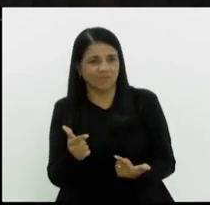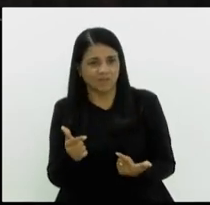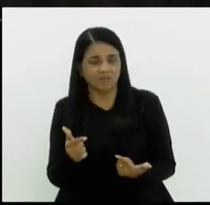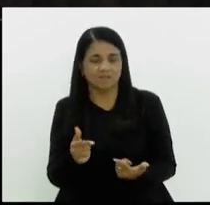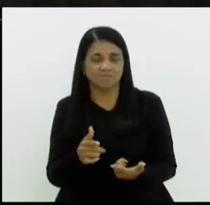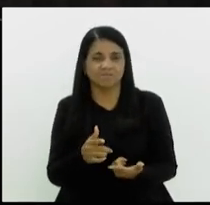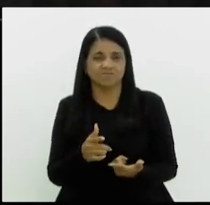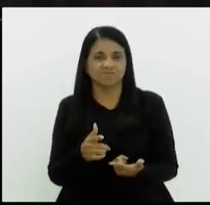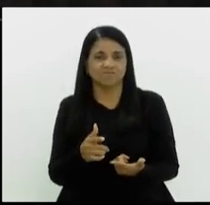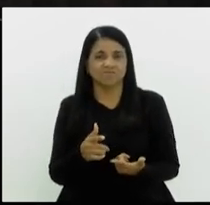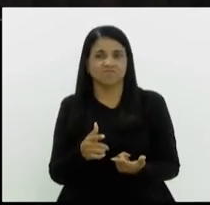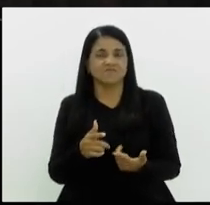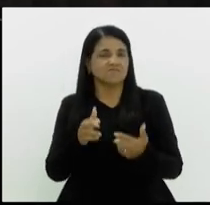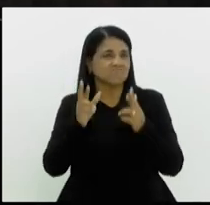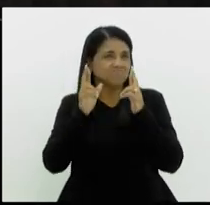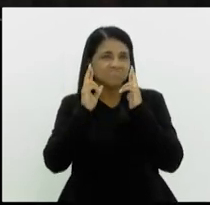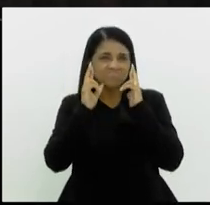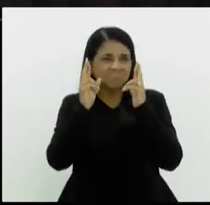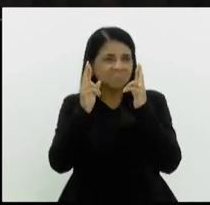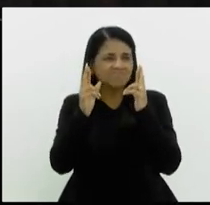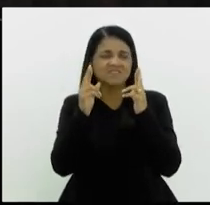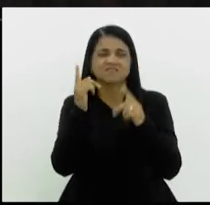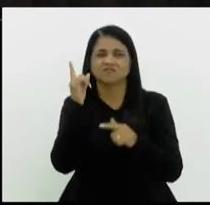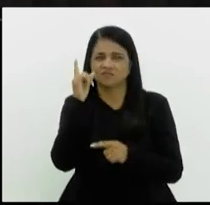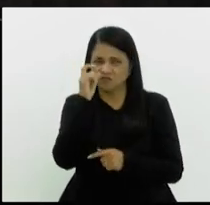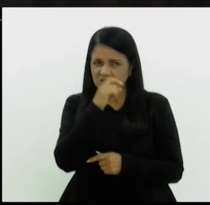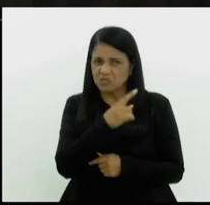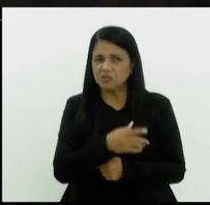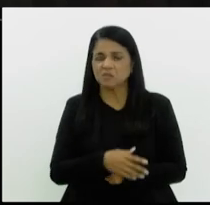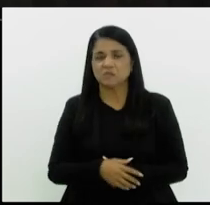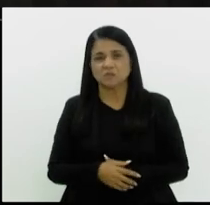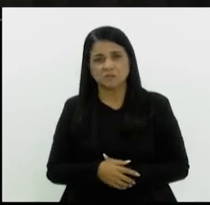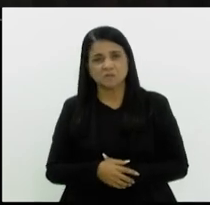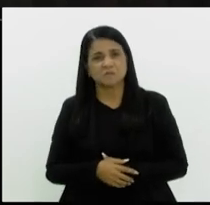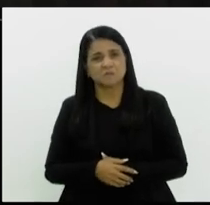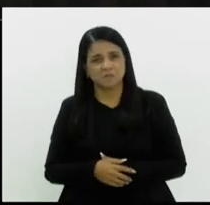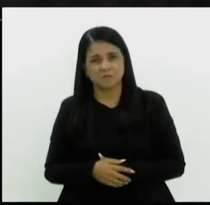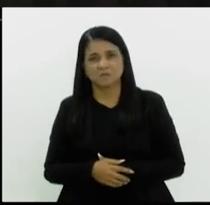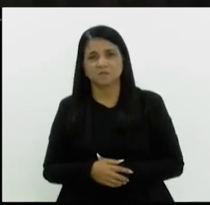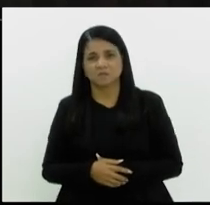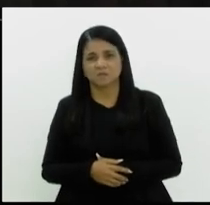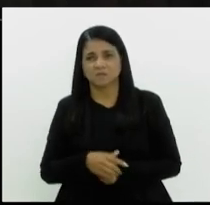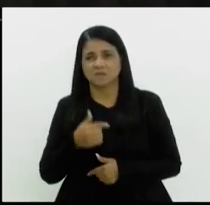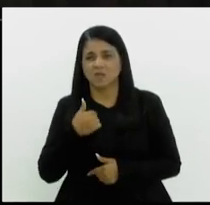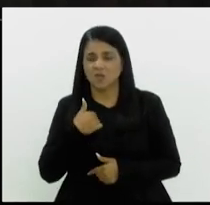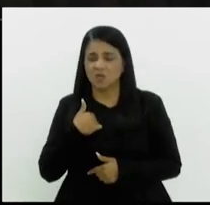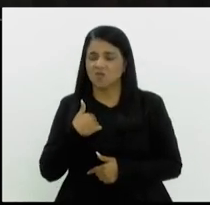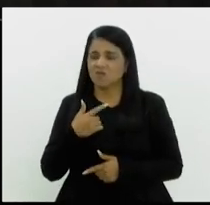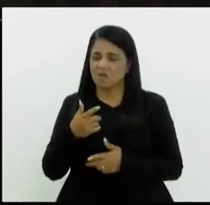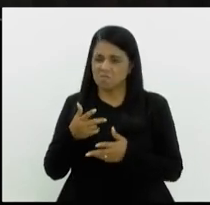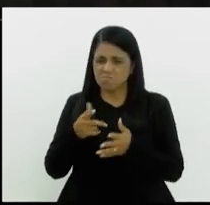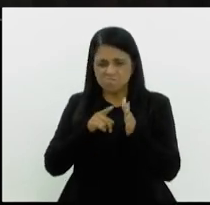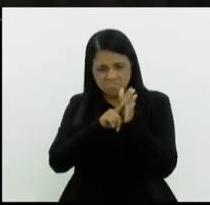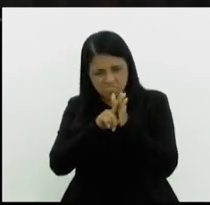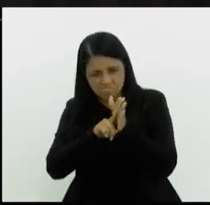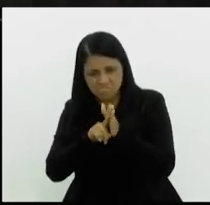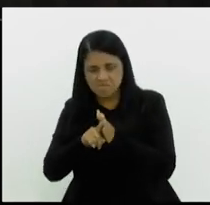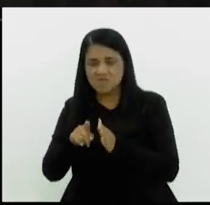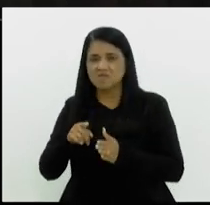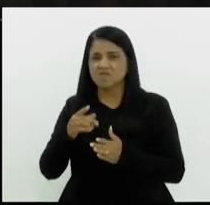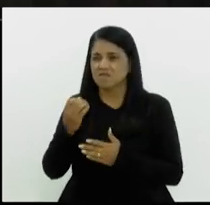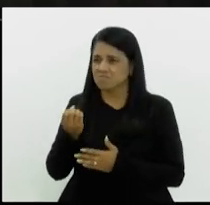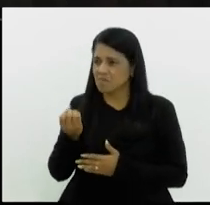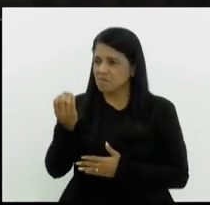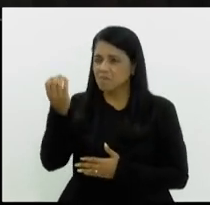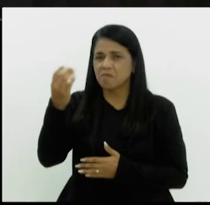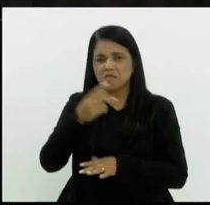desesperançado, absolutamente desesperançado. Eu estava vendo as idas do Lula, ele esteve na